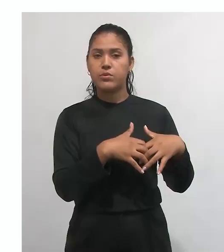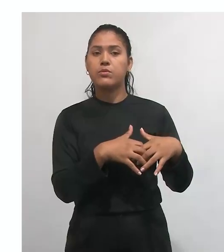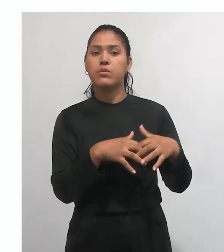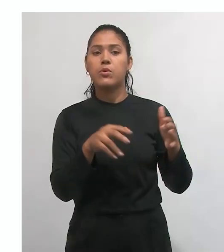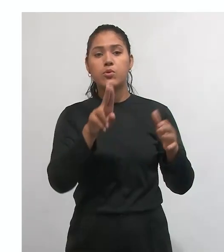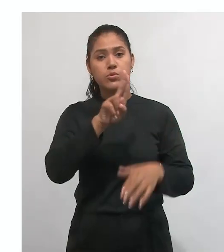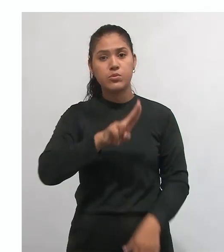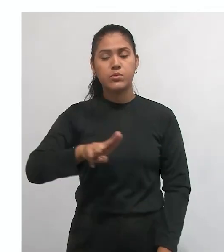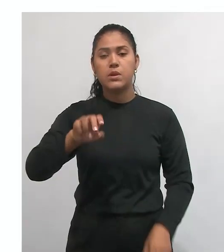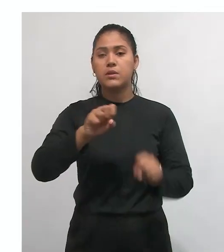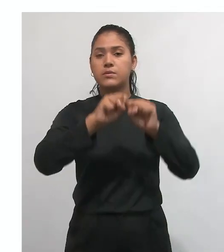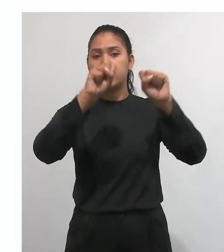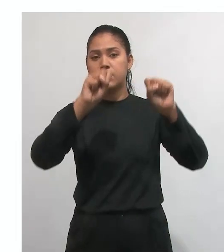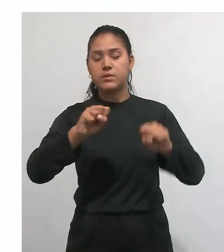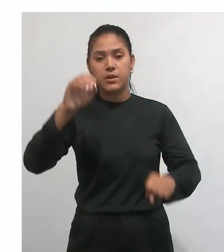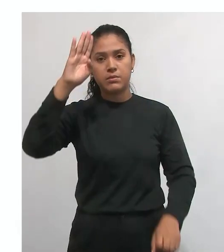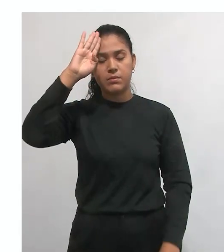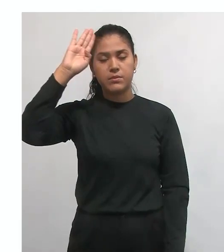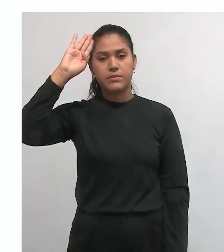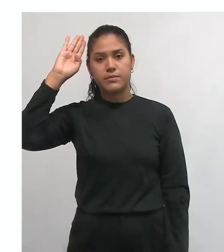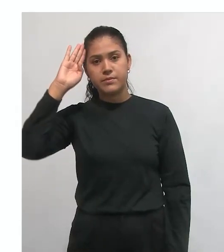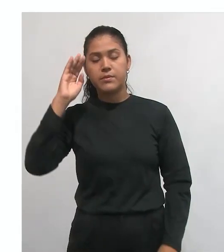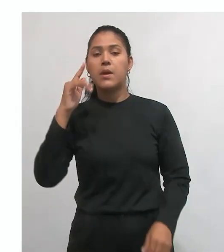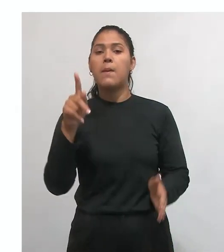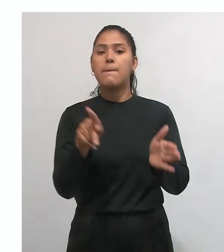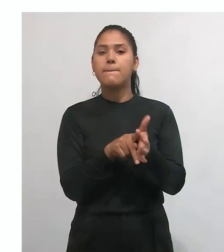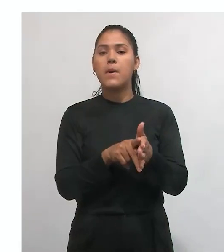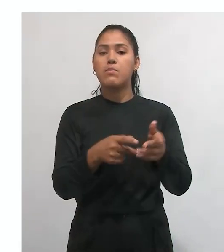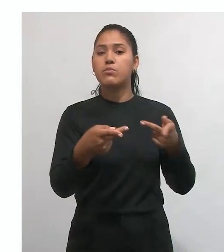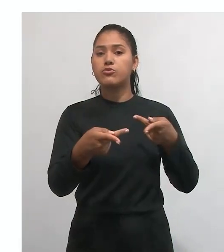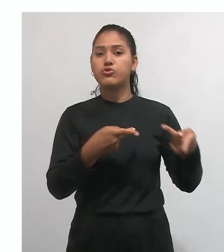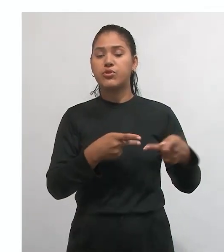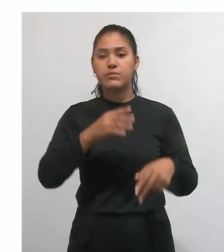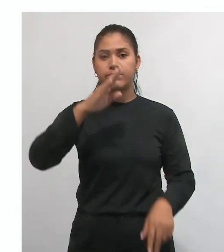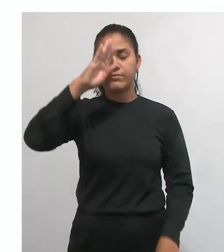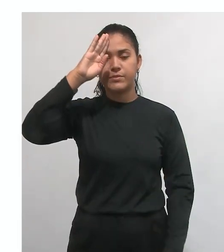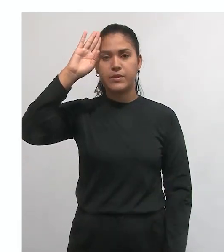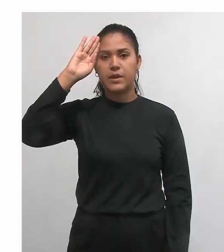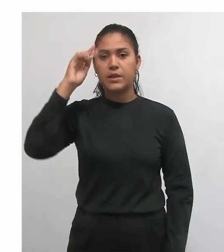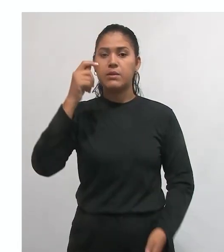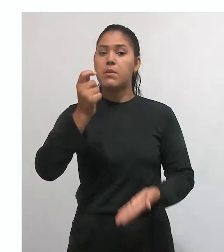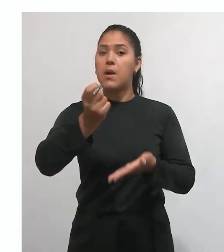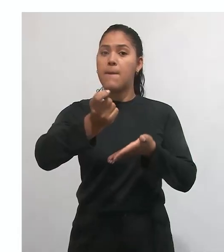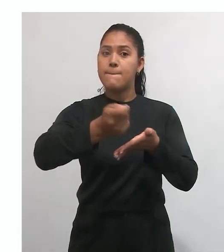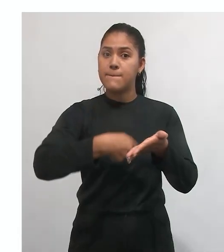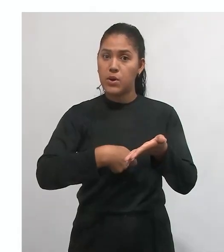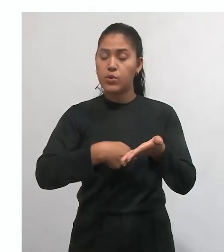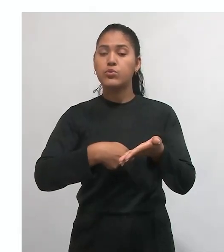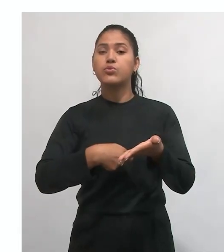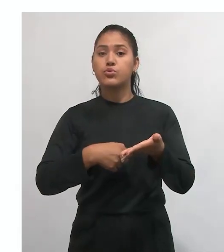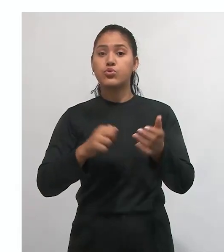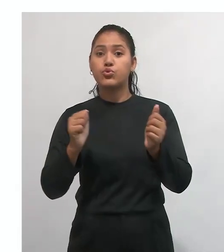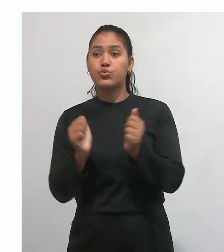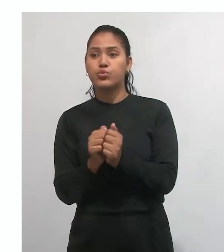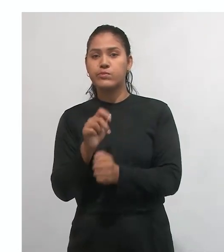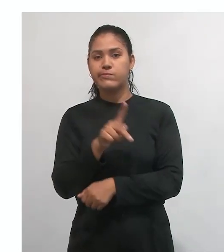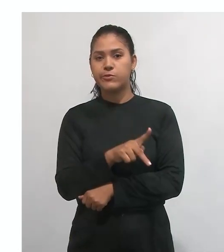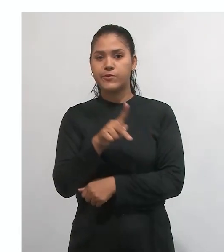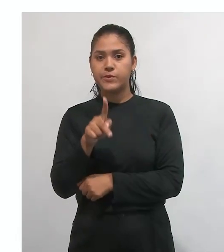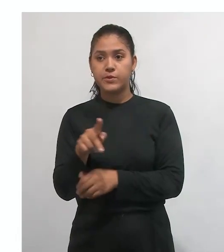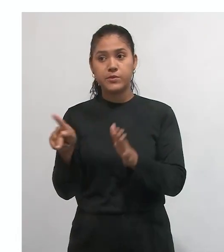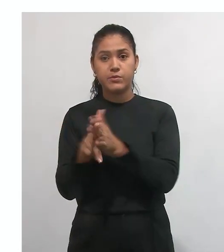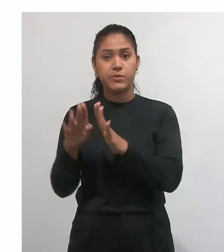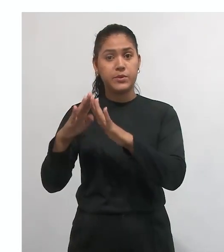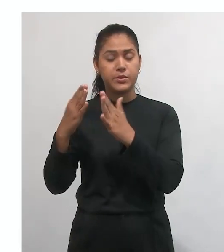sistema acadêmico, relatório de atividades ou emitir manualmente, devidamente assinado pelo supervisor